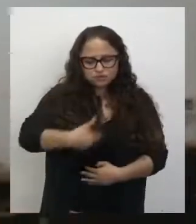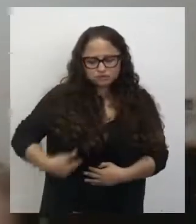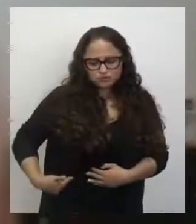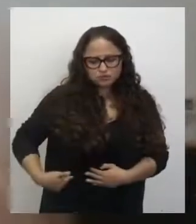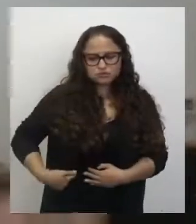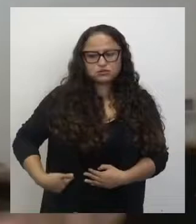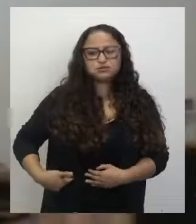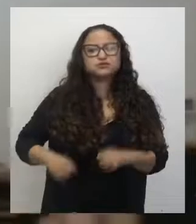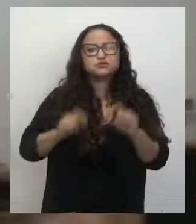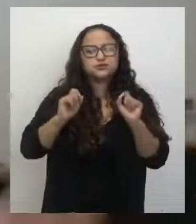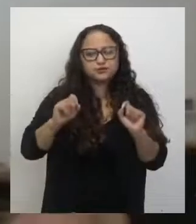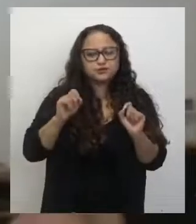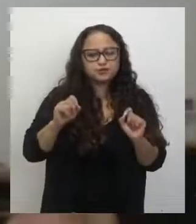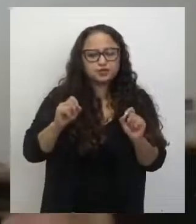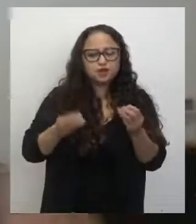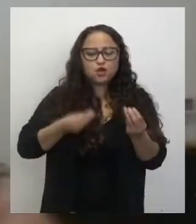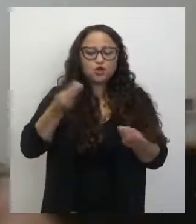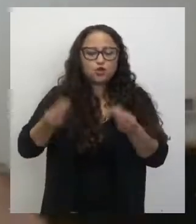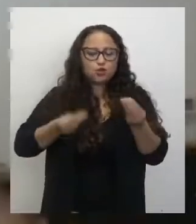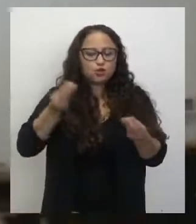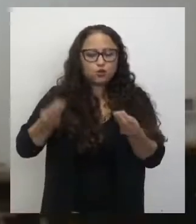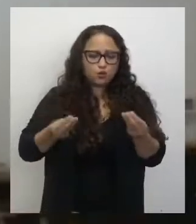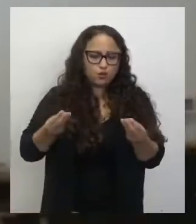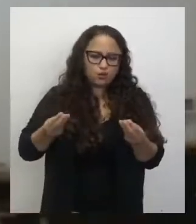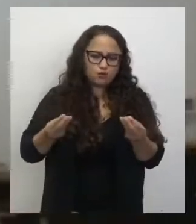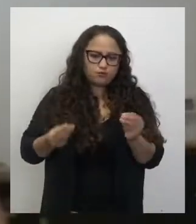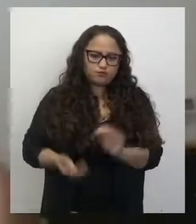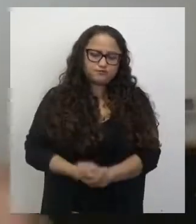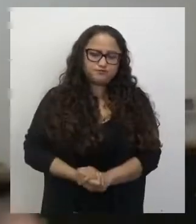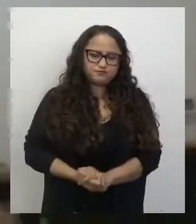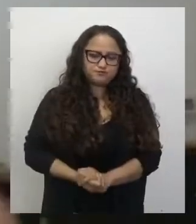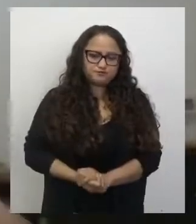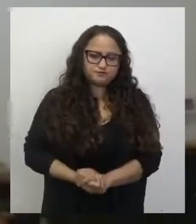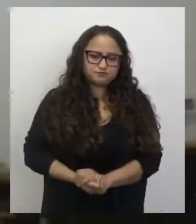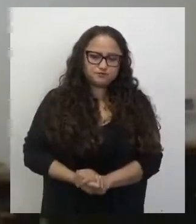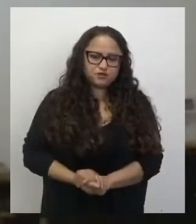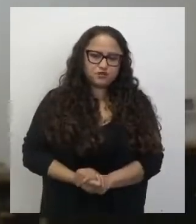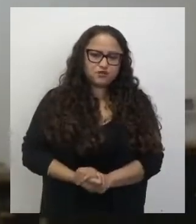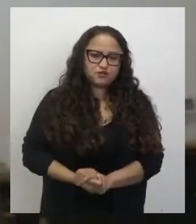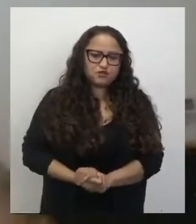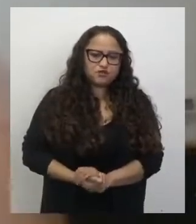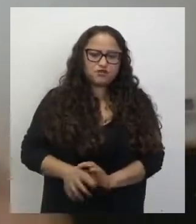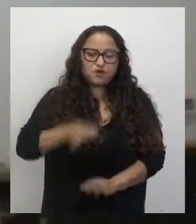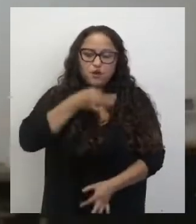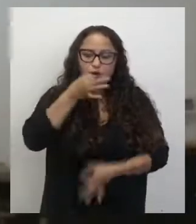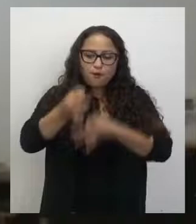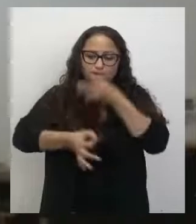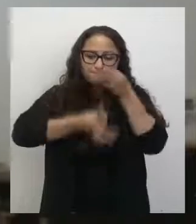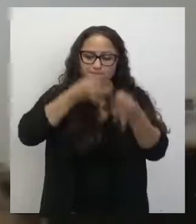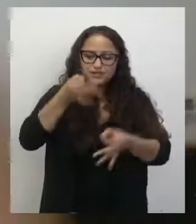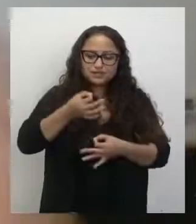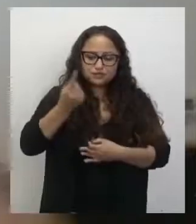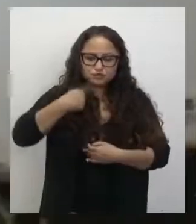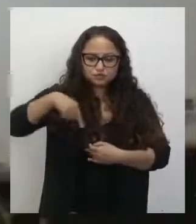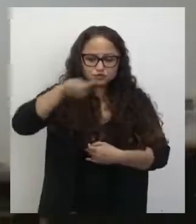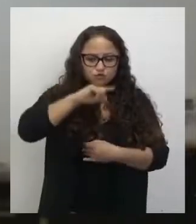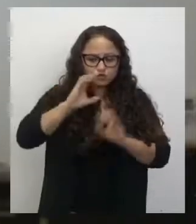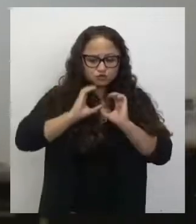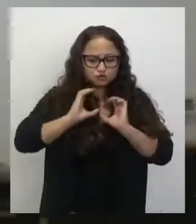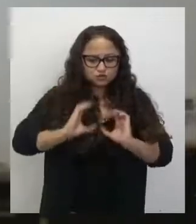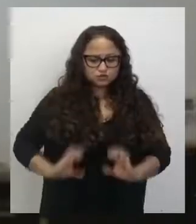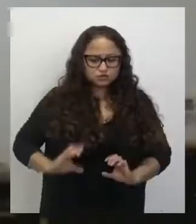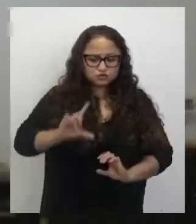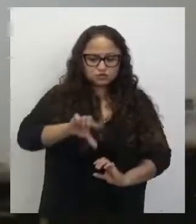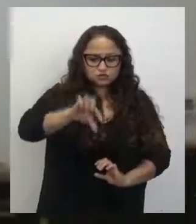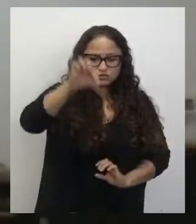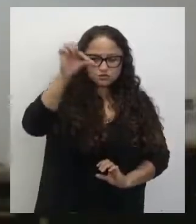né, como digamos, porta-voz, nós mesmos, né, como cidadãos, de escolher, né,